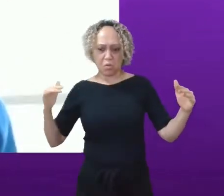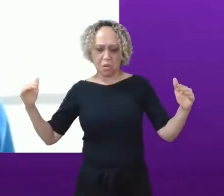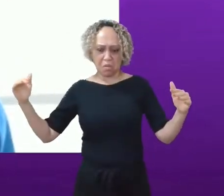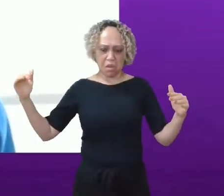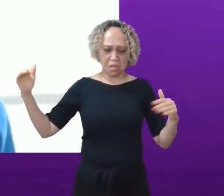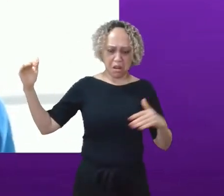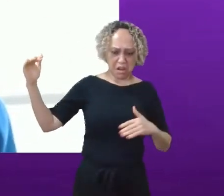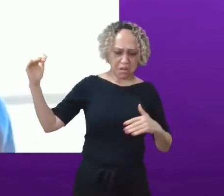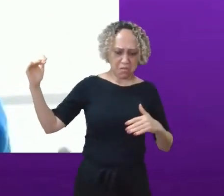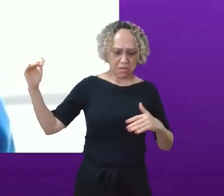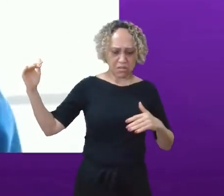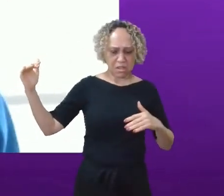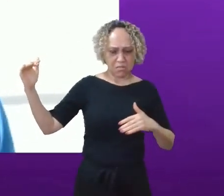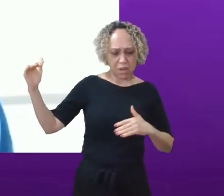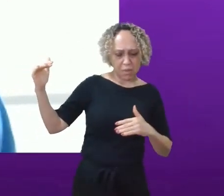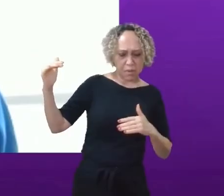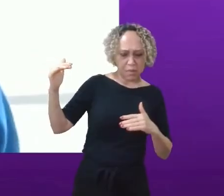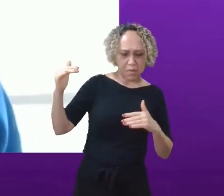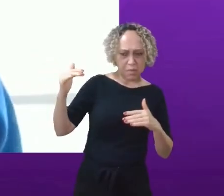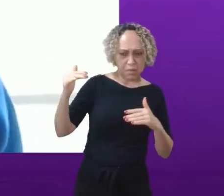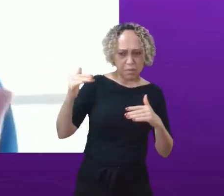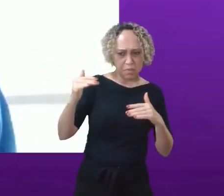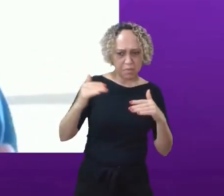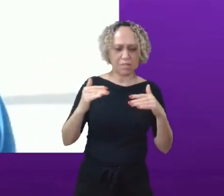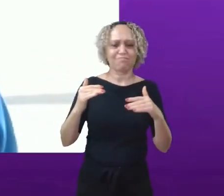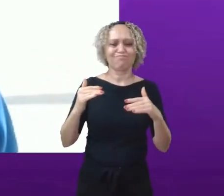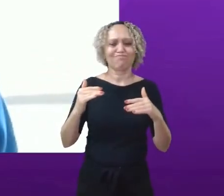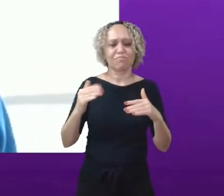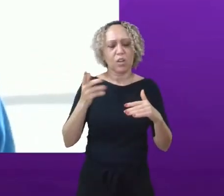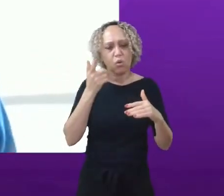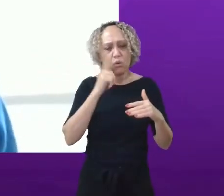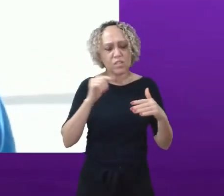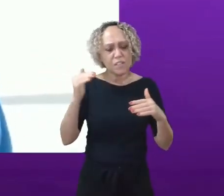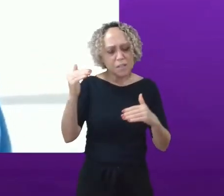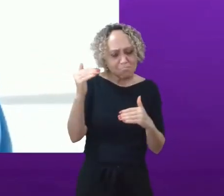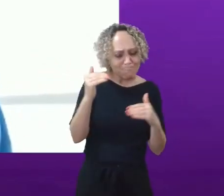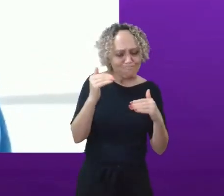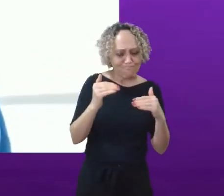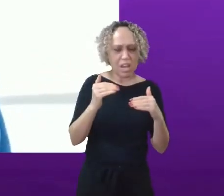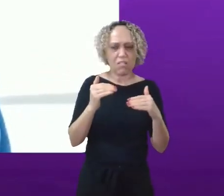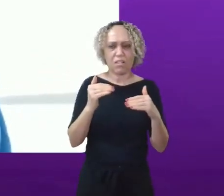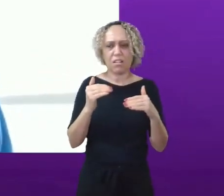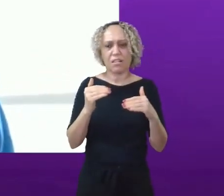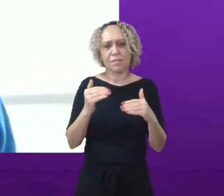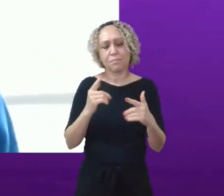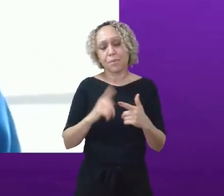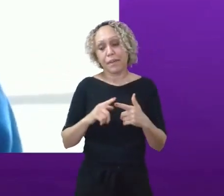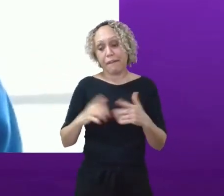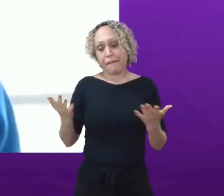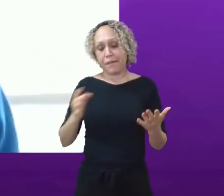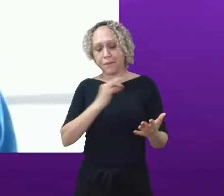desigualdades sociais, né, e também salariais, que se produzem nesse sistema